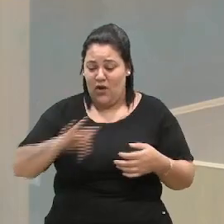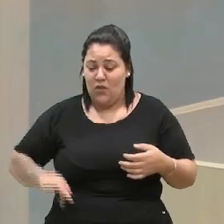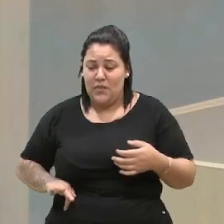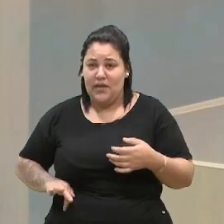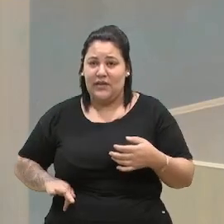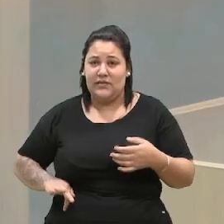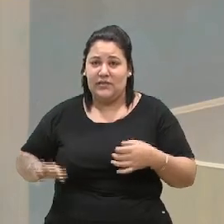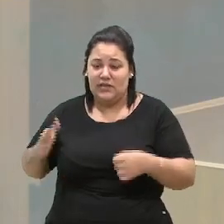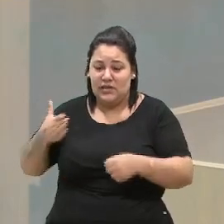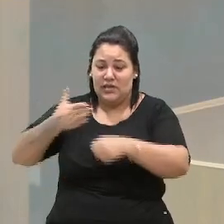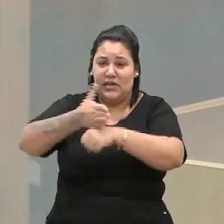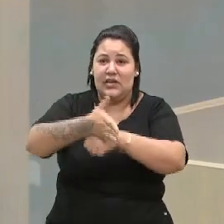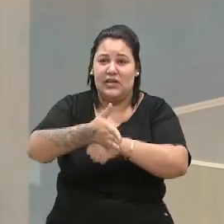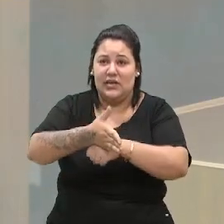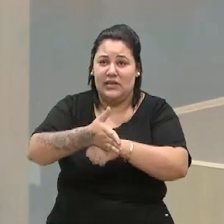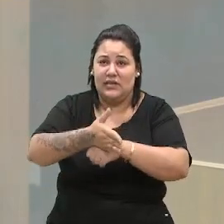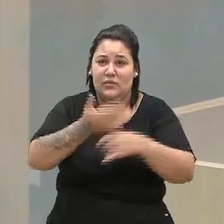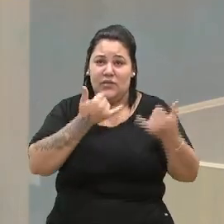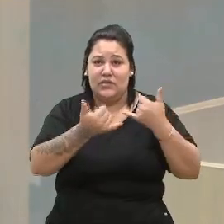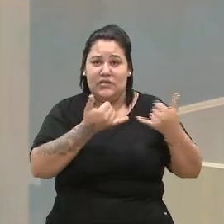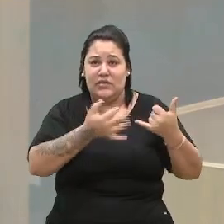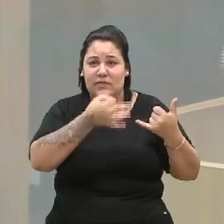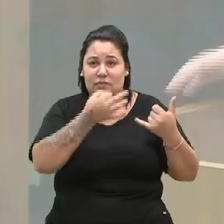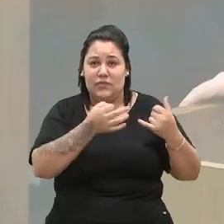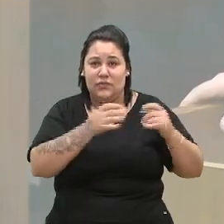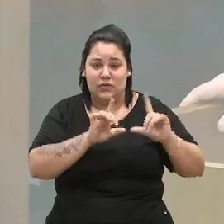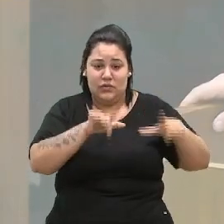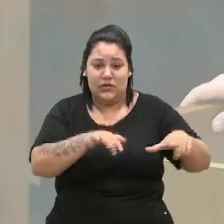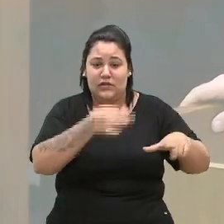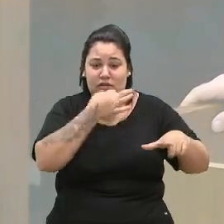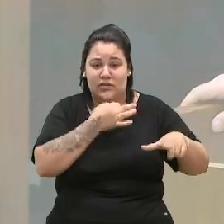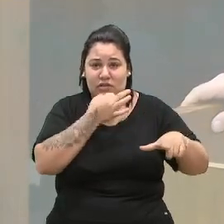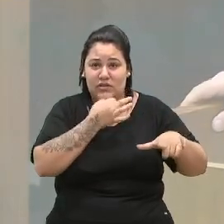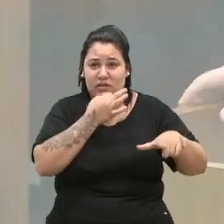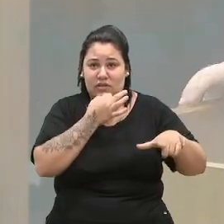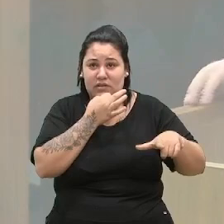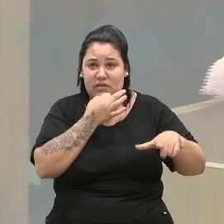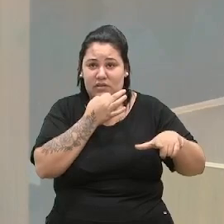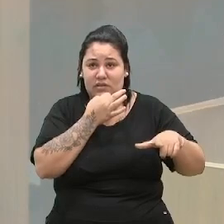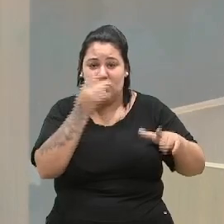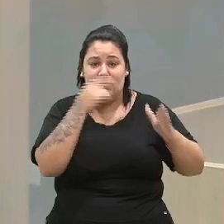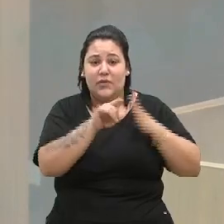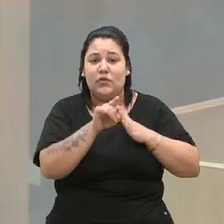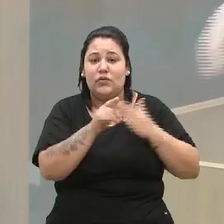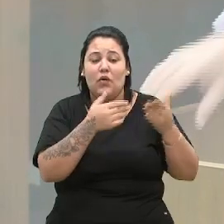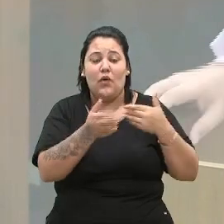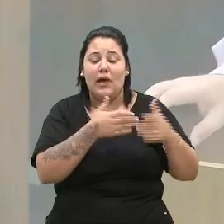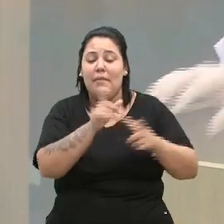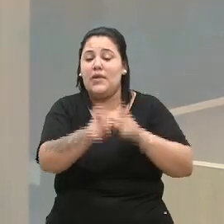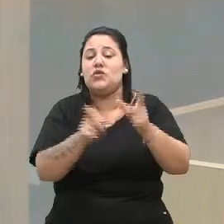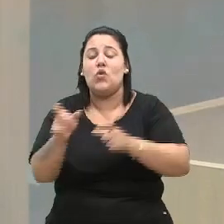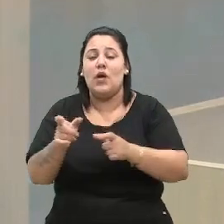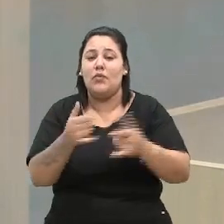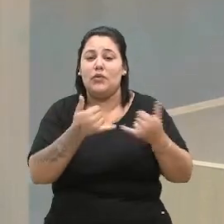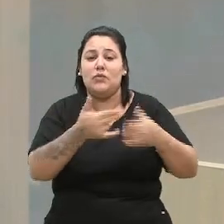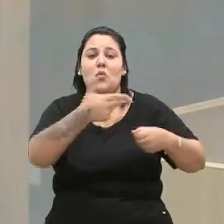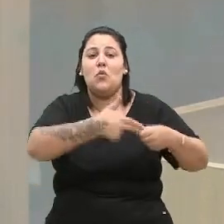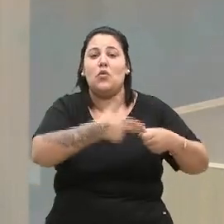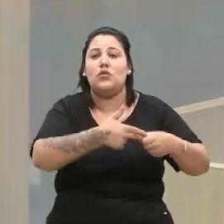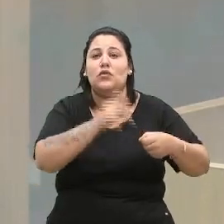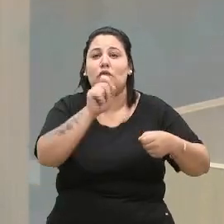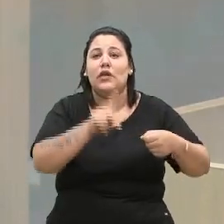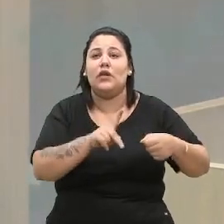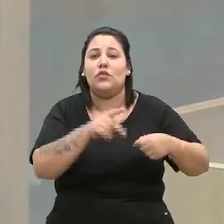entra em direção ao Estádio Centenário e para no posto que tem na frente do Estádio do Caxias e pergunta para qualquer pessoa que está ali, o que tu me indica fazer